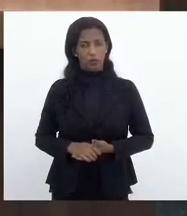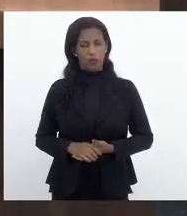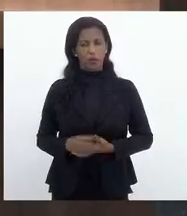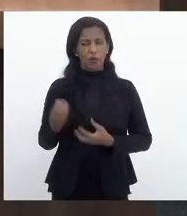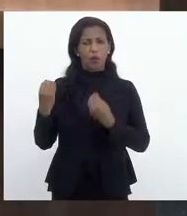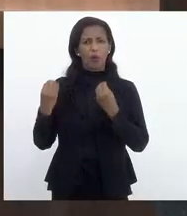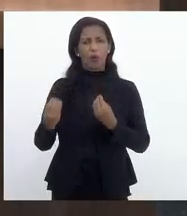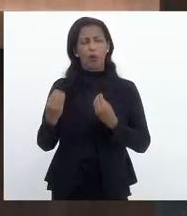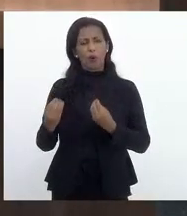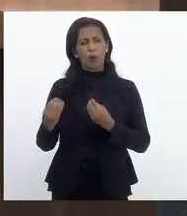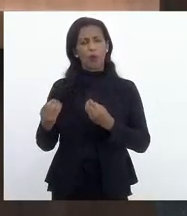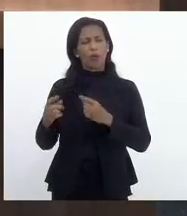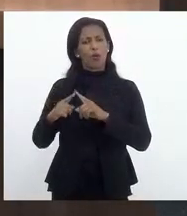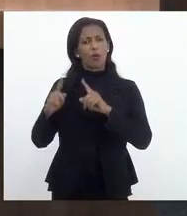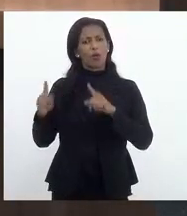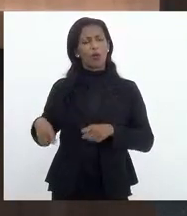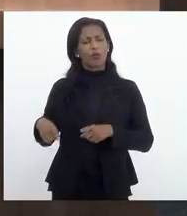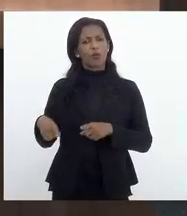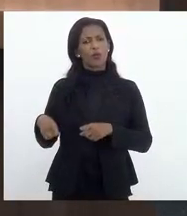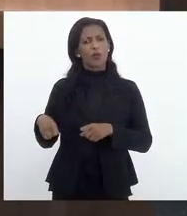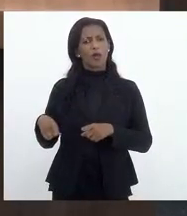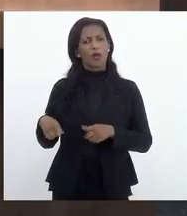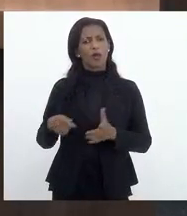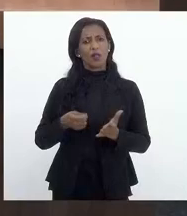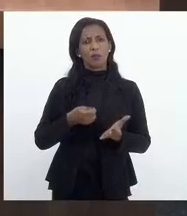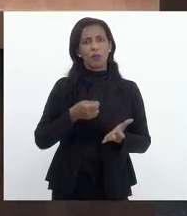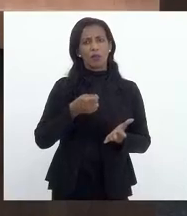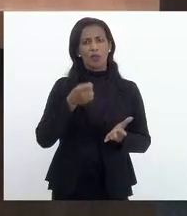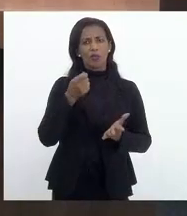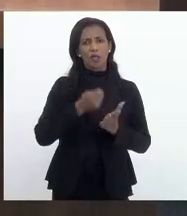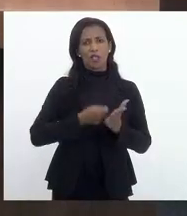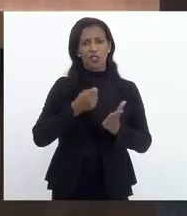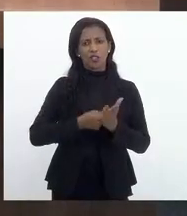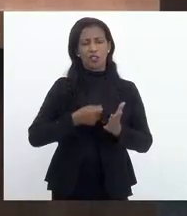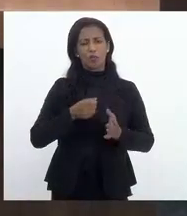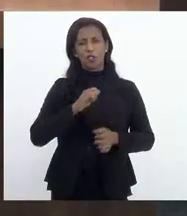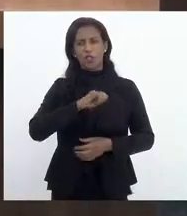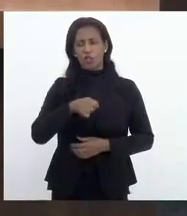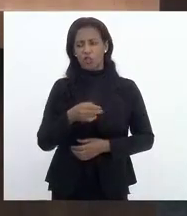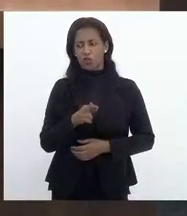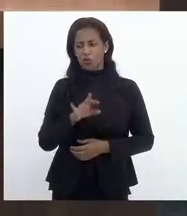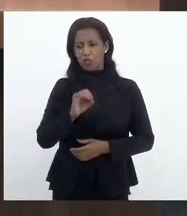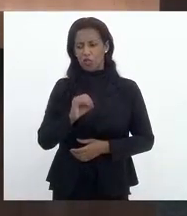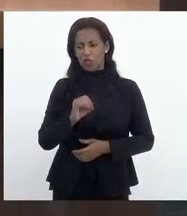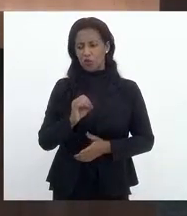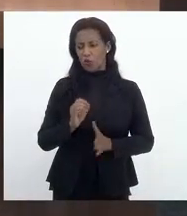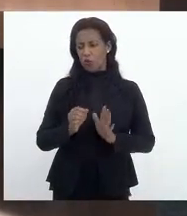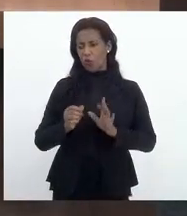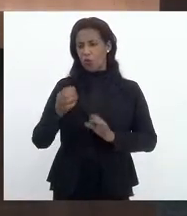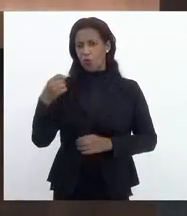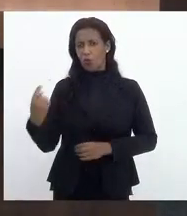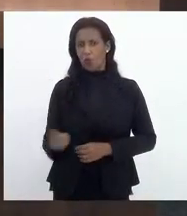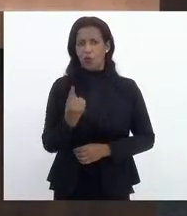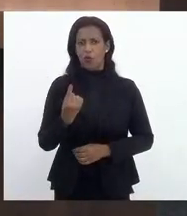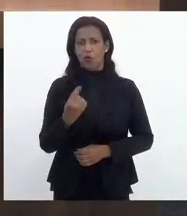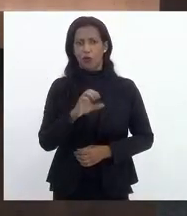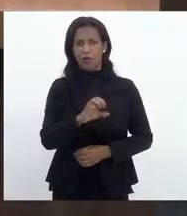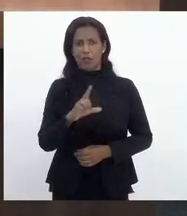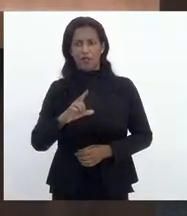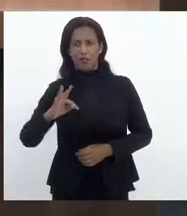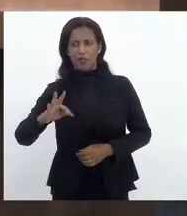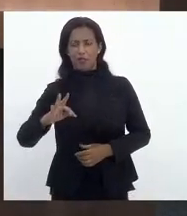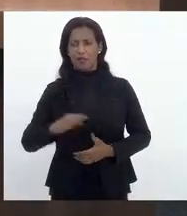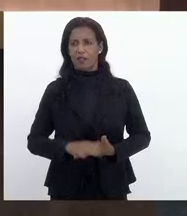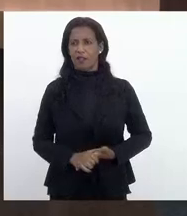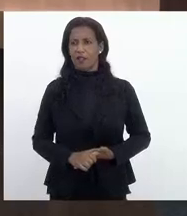e como é que ficará os servidores públicos são regidos pelo regime jurídico único se os novos servidores serviço público será regido pela CLT